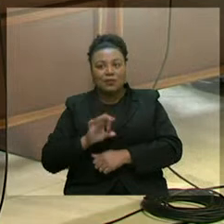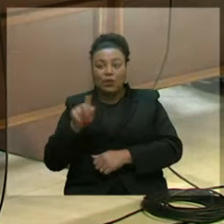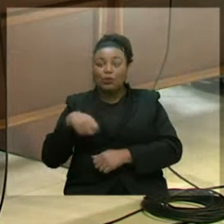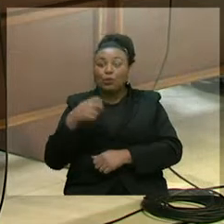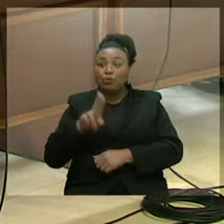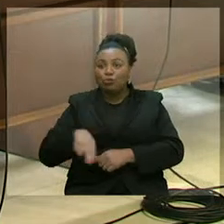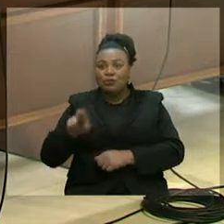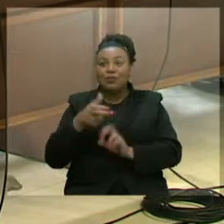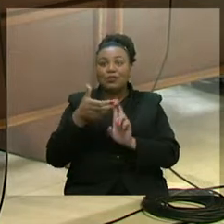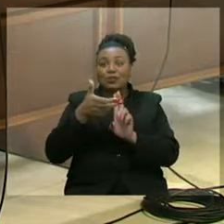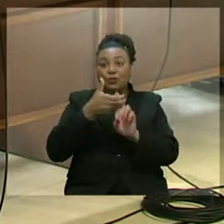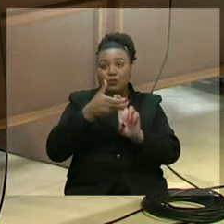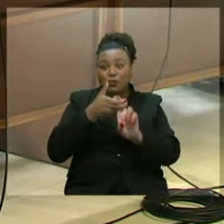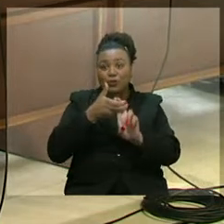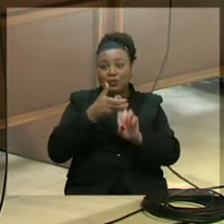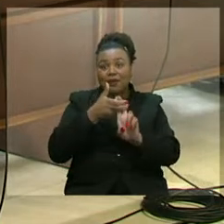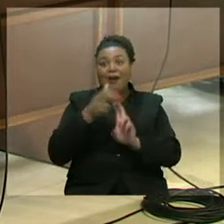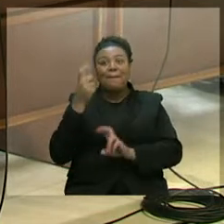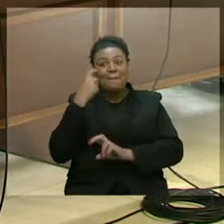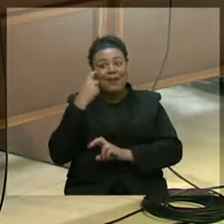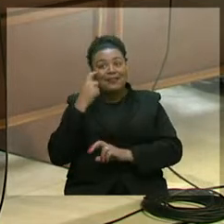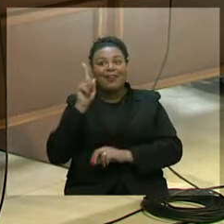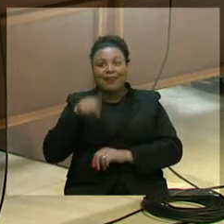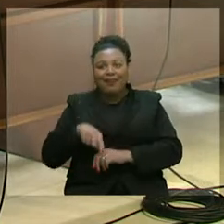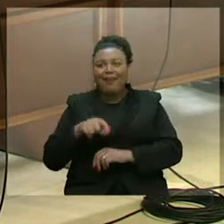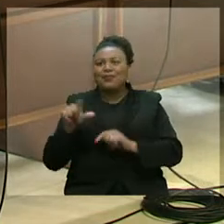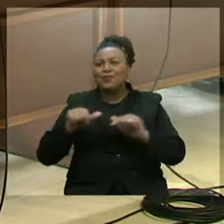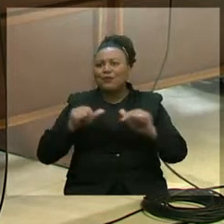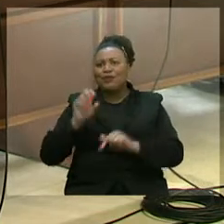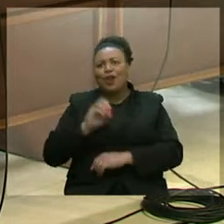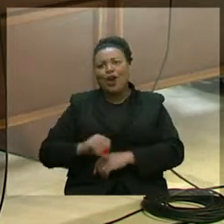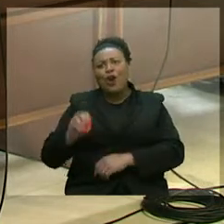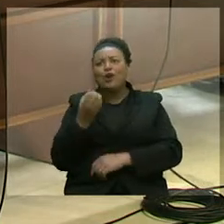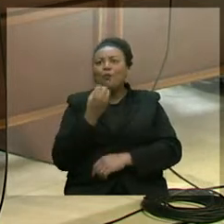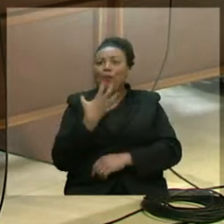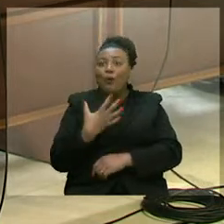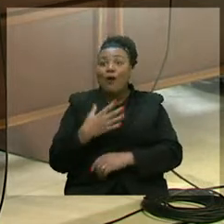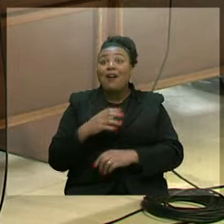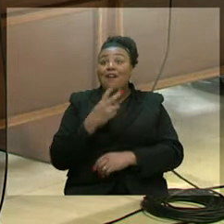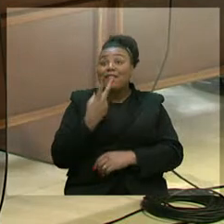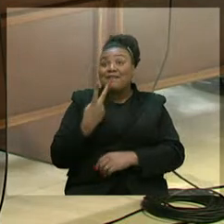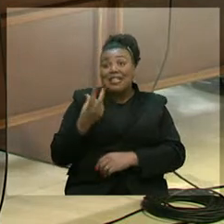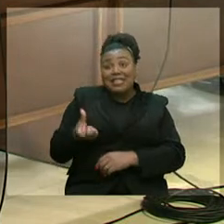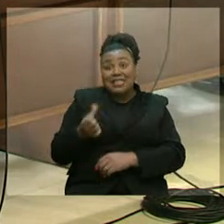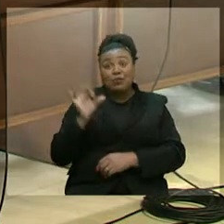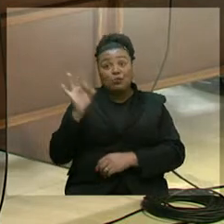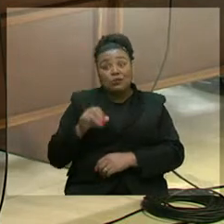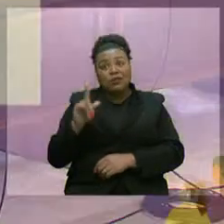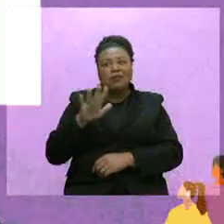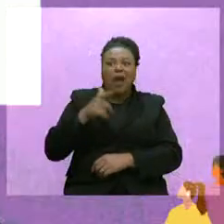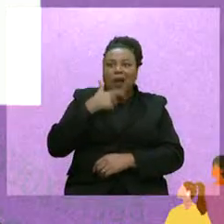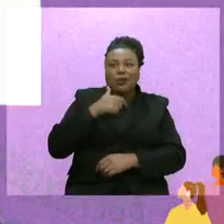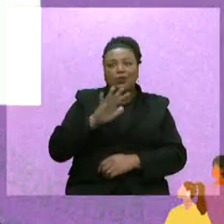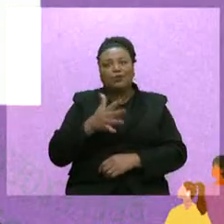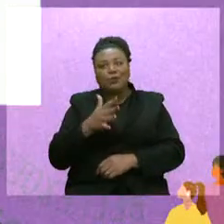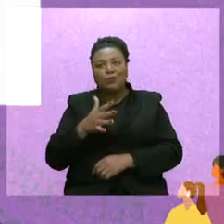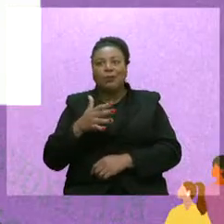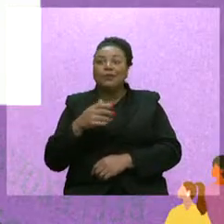quem usa o SUS acha que o serviço é ótimo ou bom. 26% acha que é mais ou menos